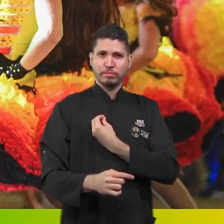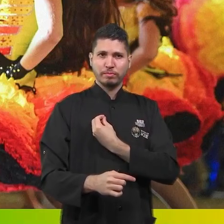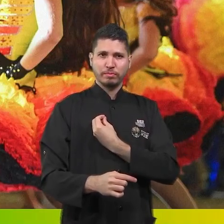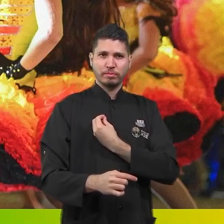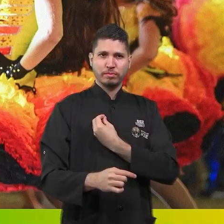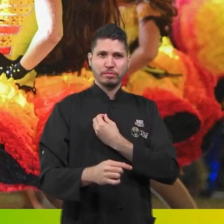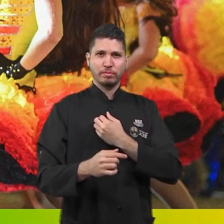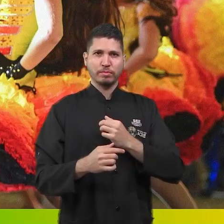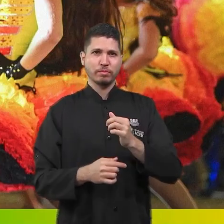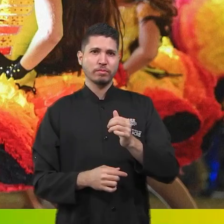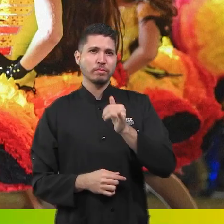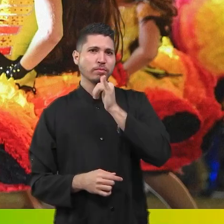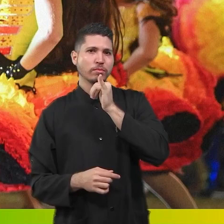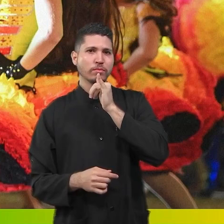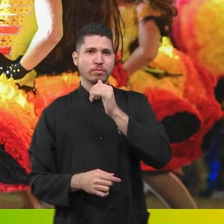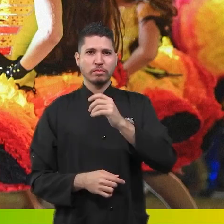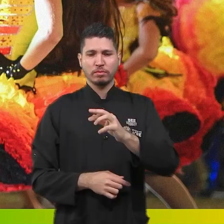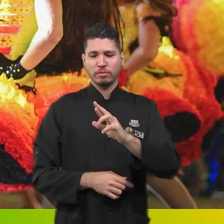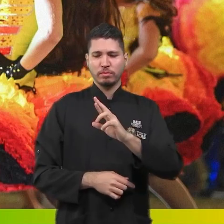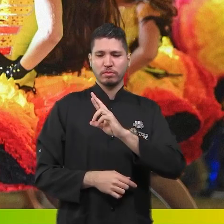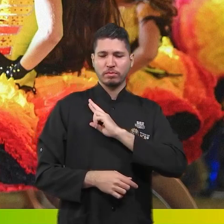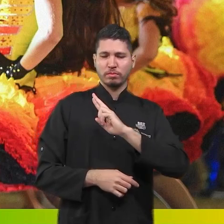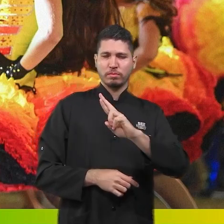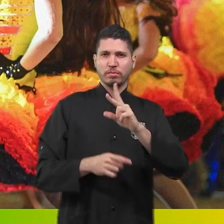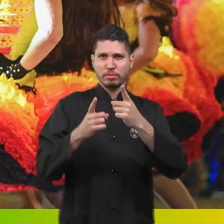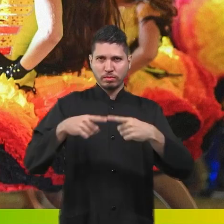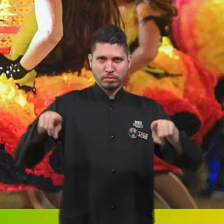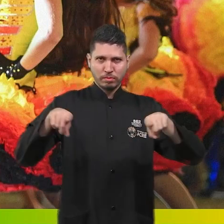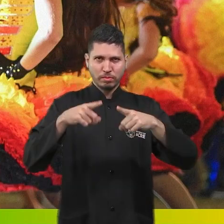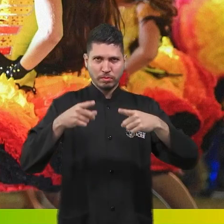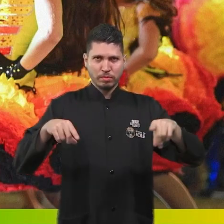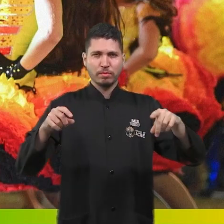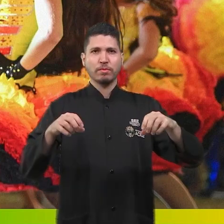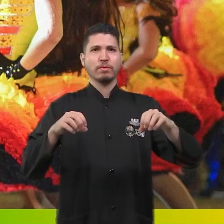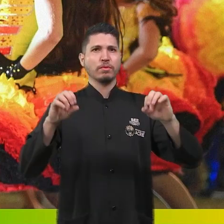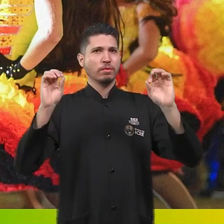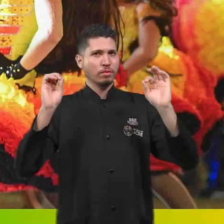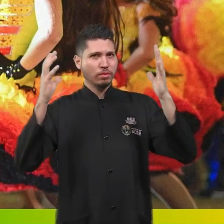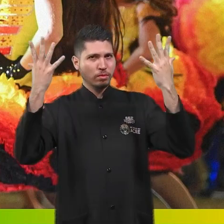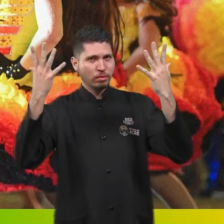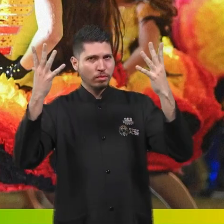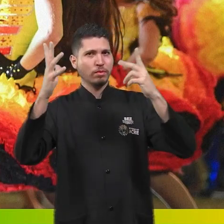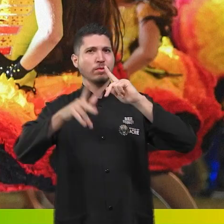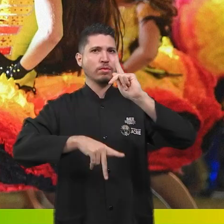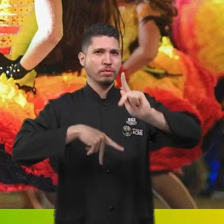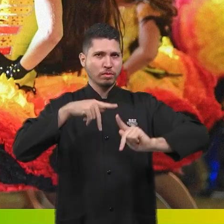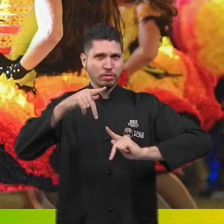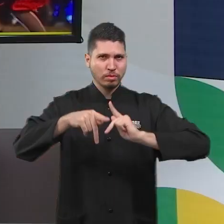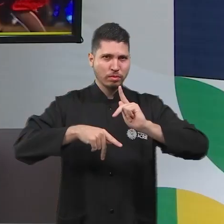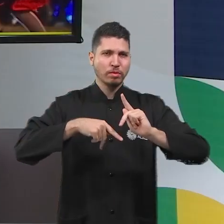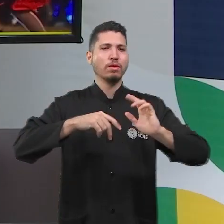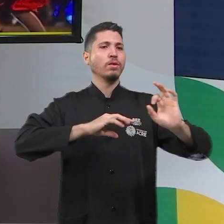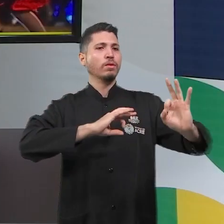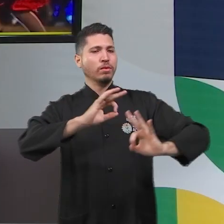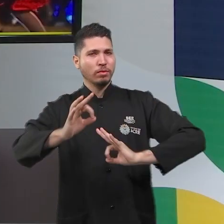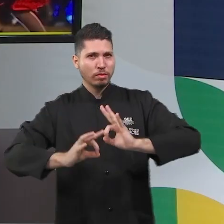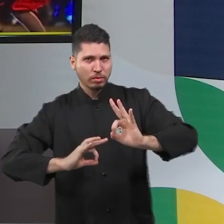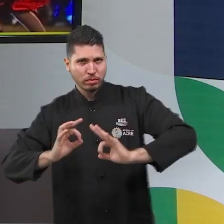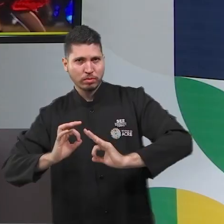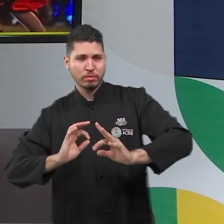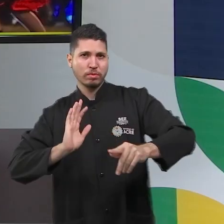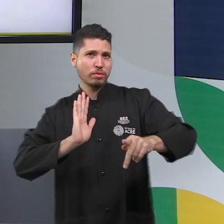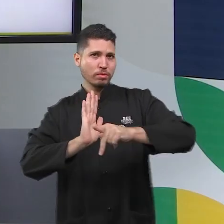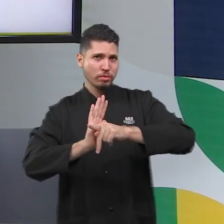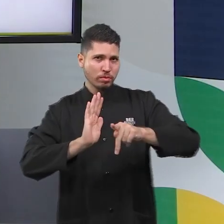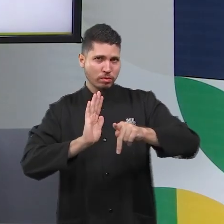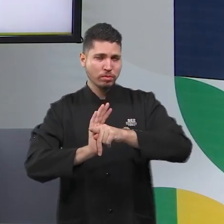as religiões, a música, as festas populares moldam o nosso jeito de expressar a